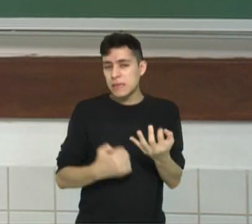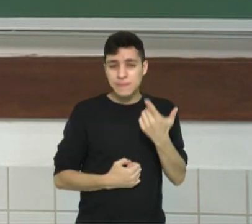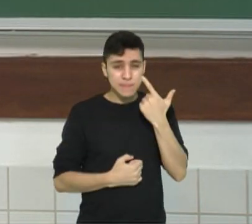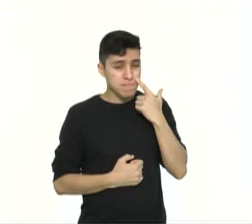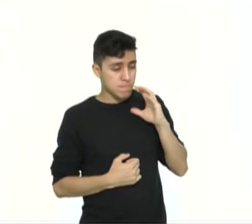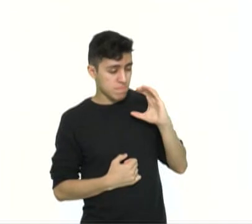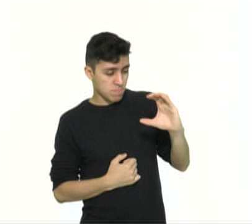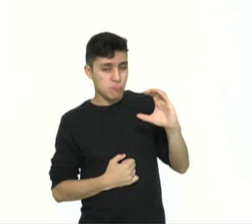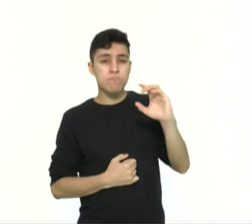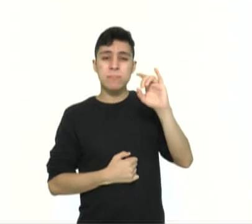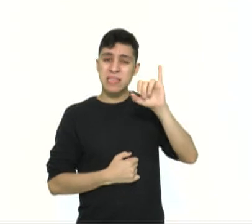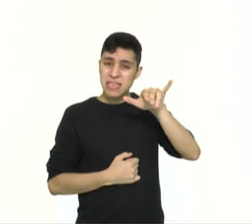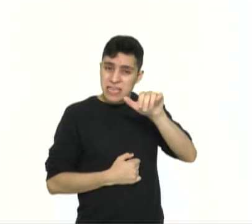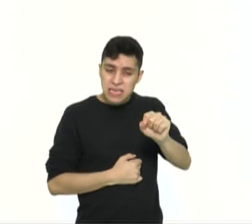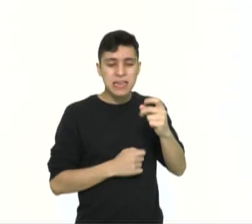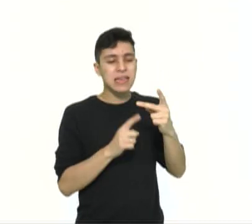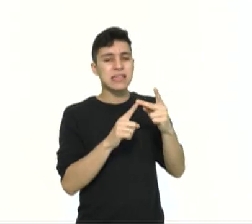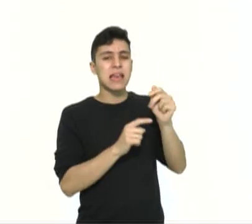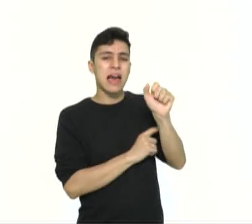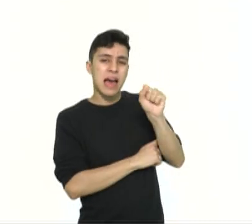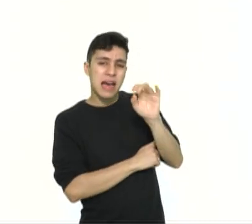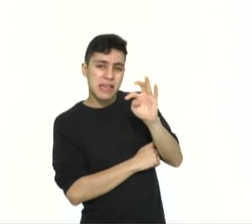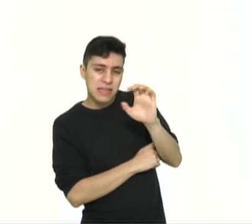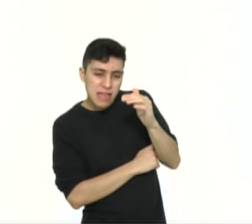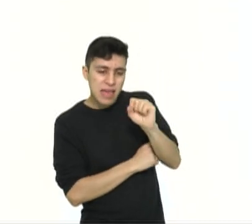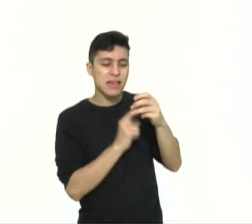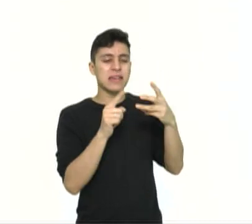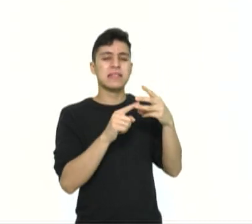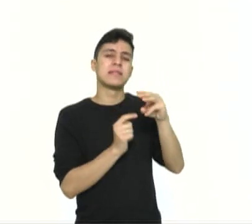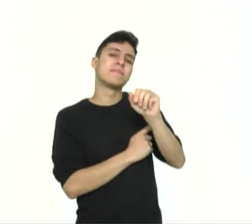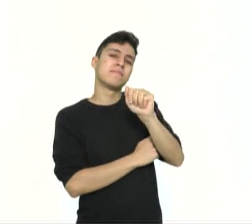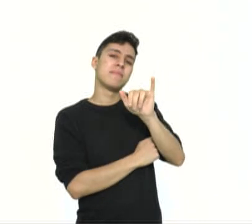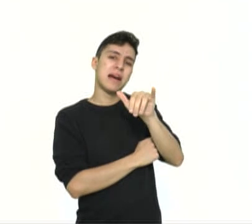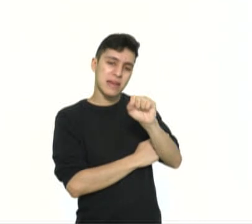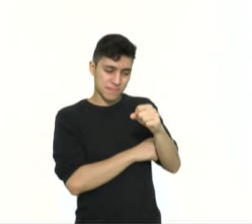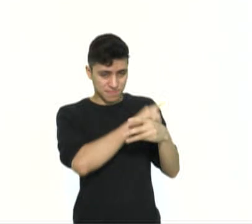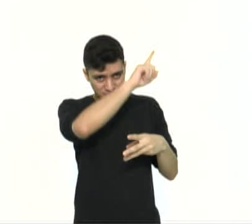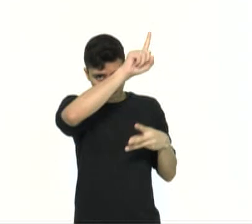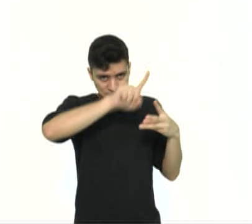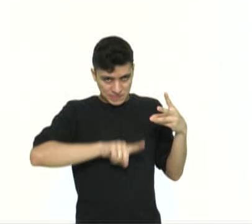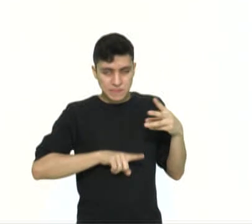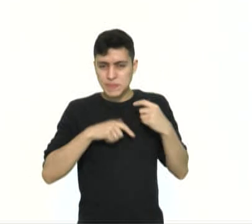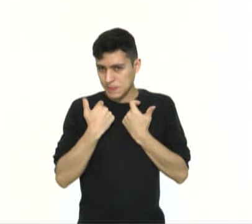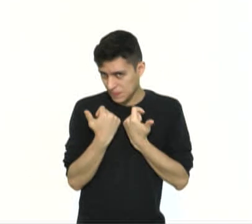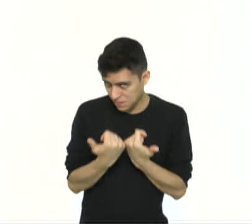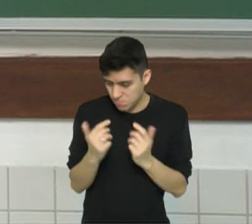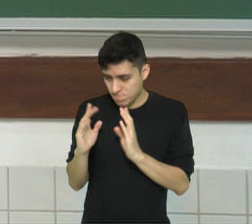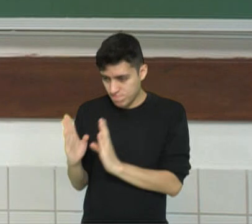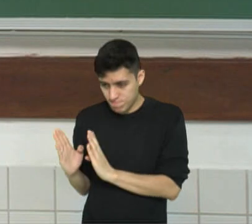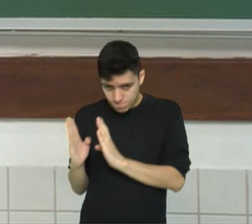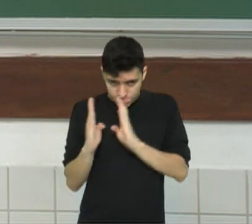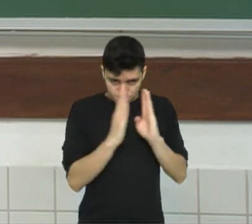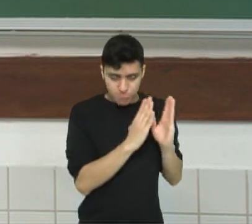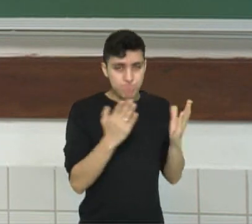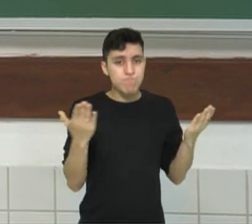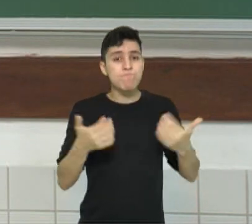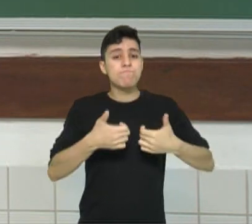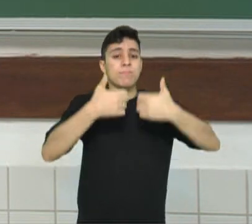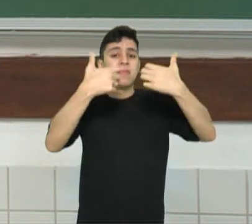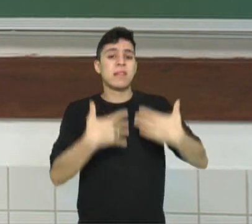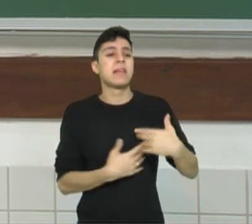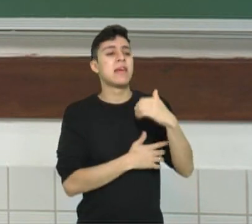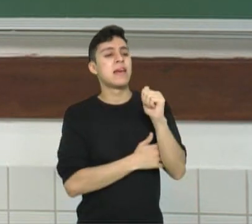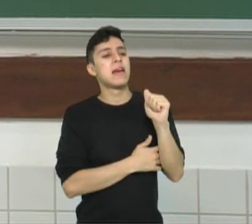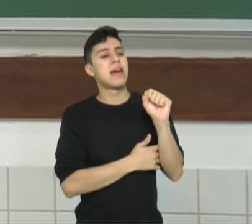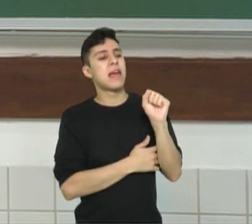C: os incas, os astecas e os maias. E nós vamos agora falar dos